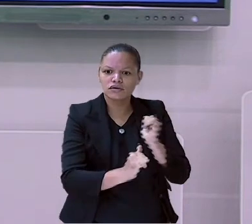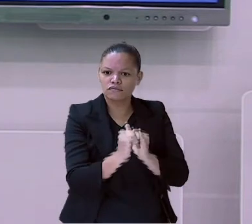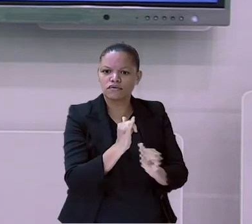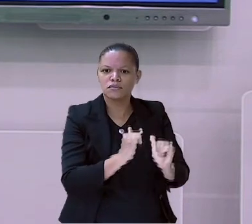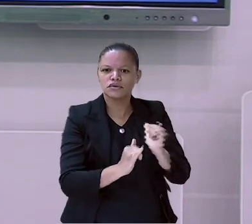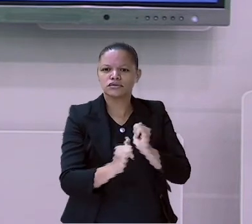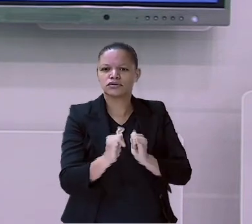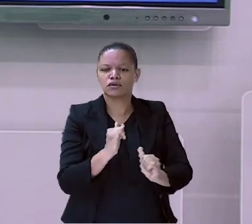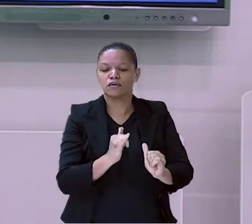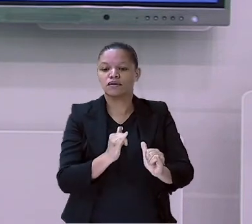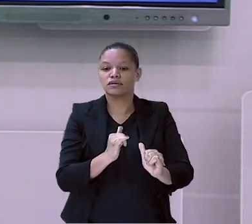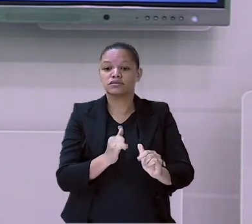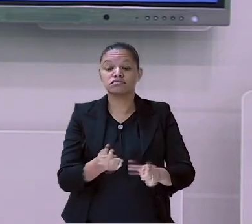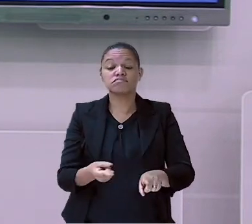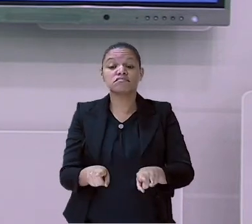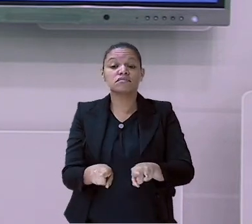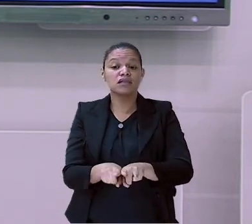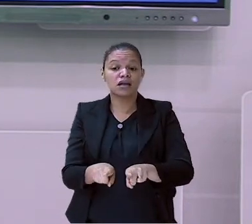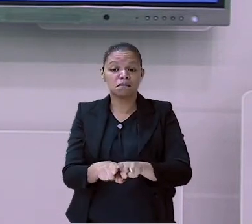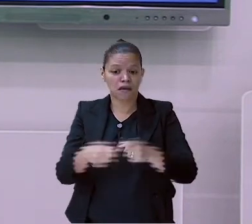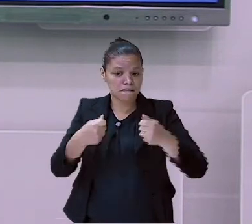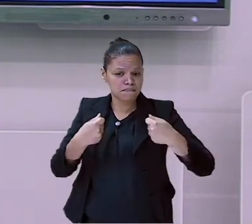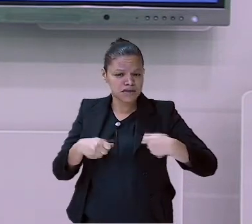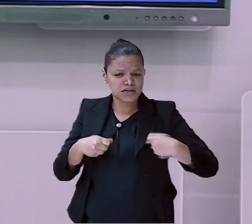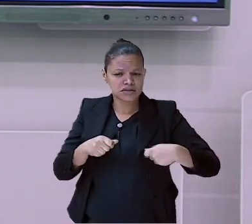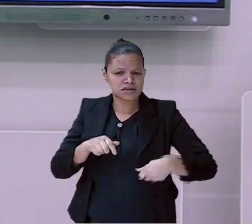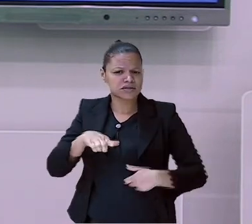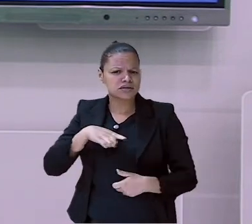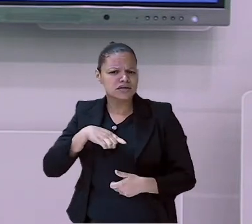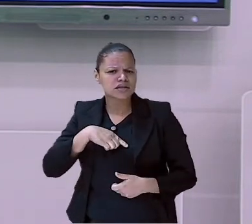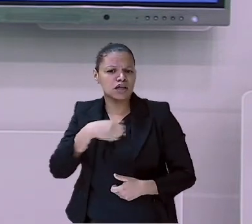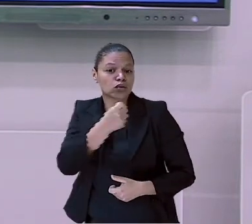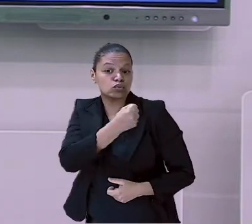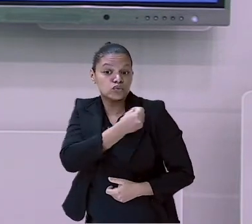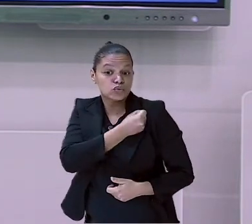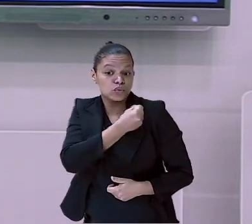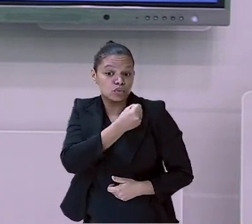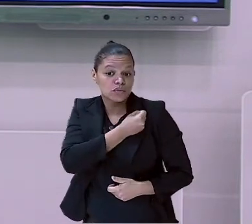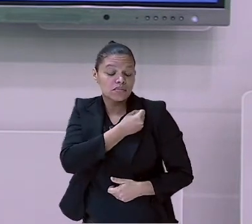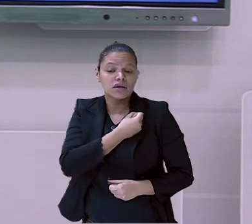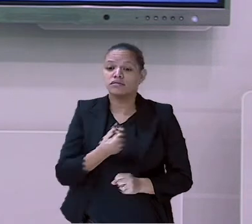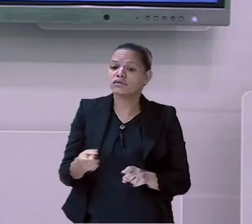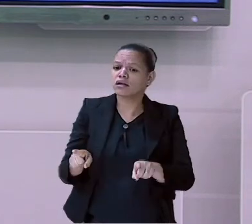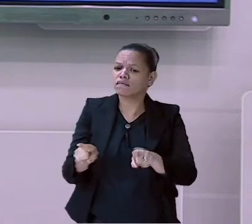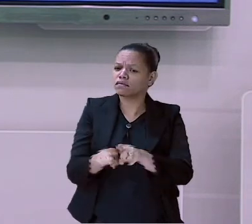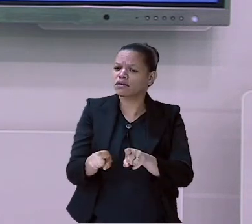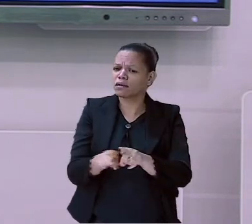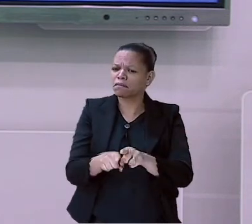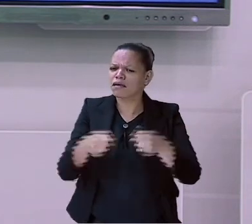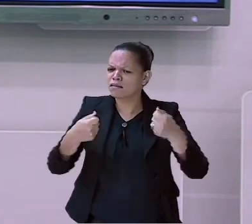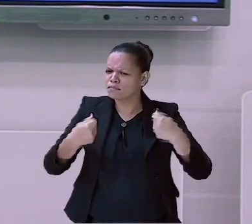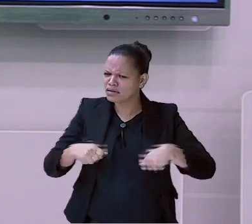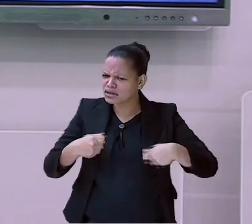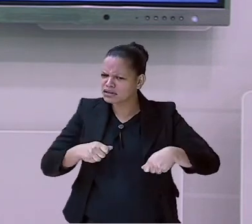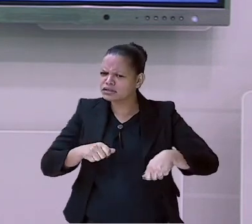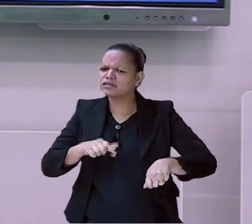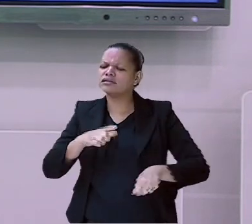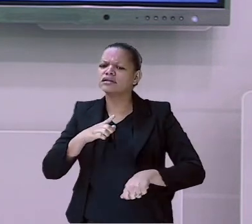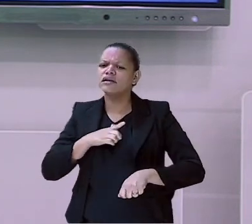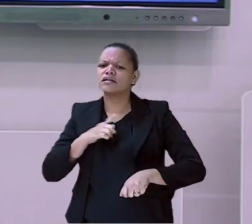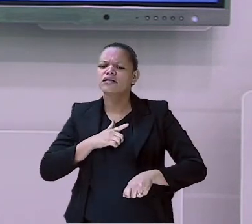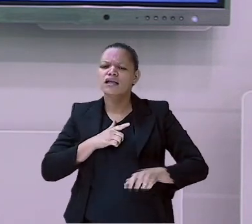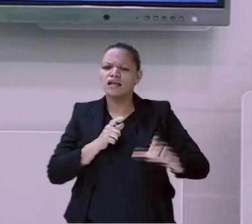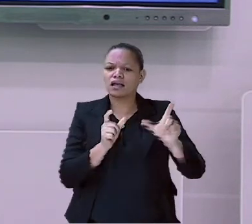explicando. E aonde geralmente você encontra gráficos? Onde você vê gráficos? Você vê em